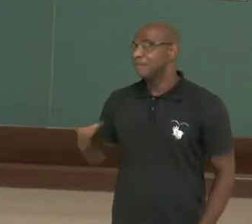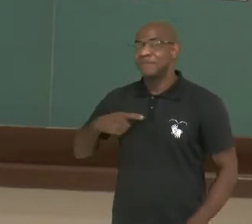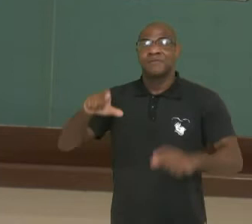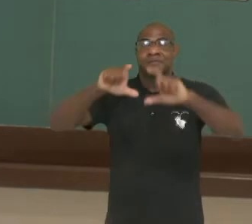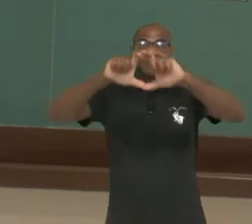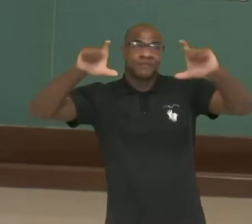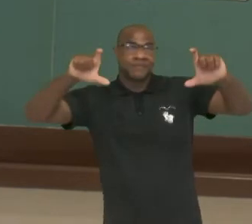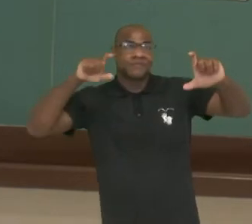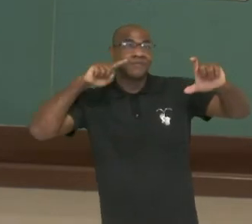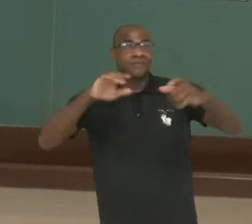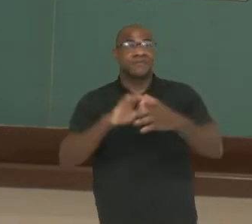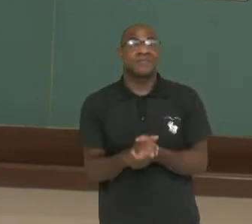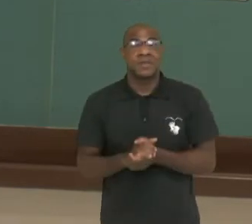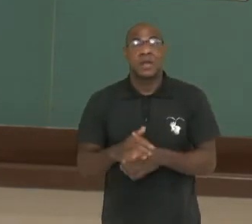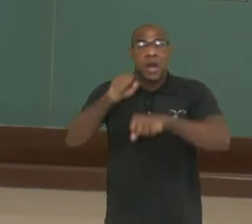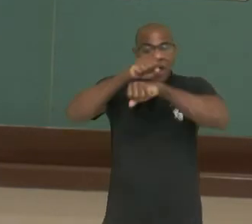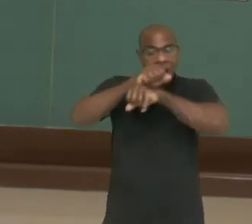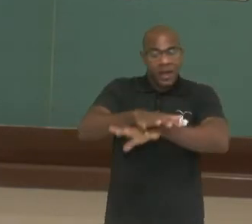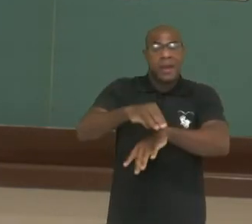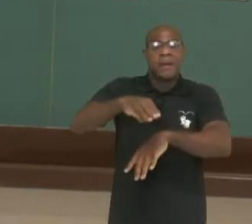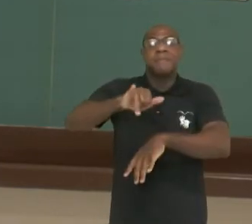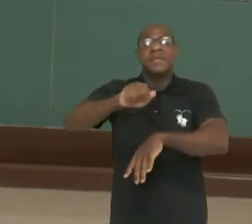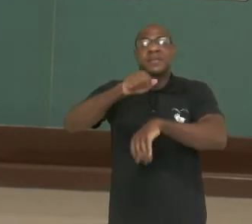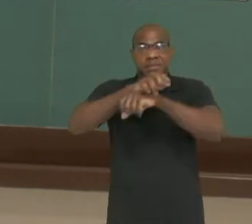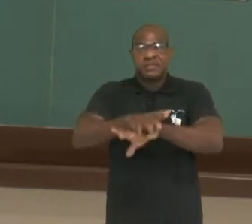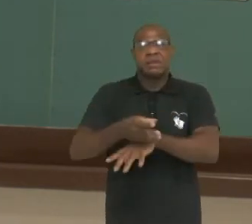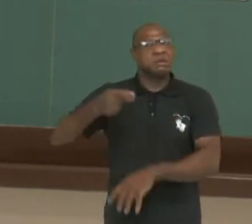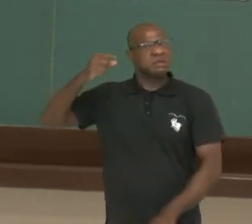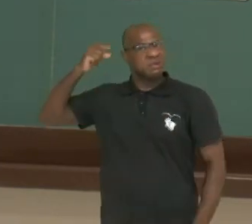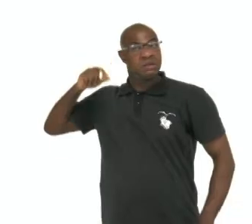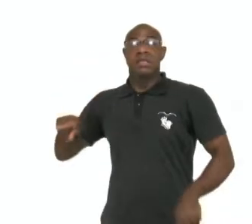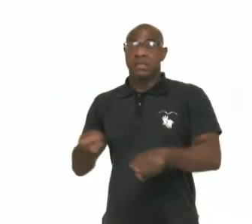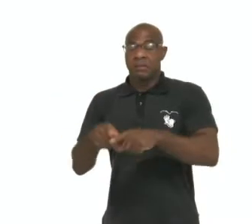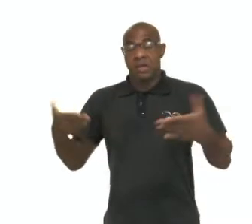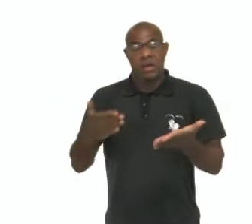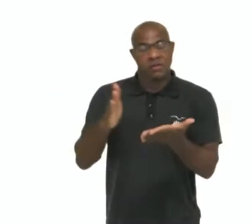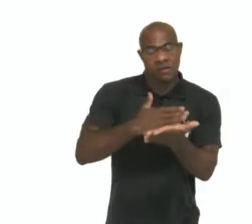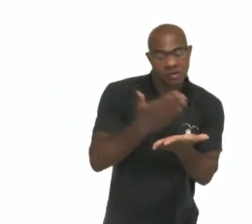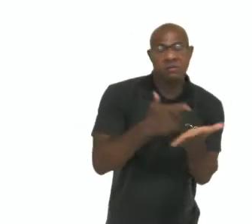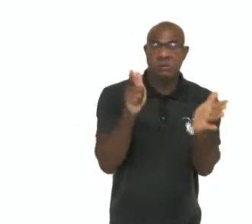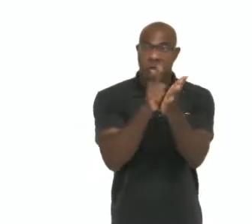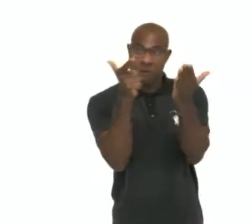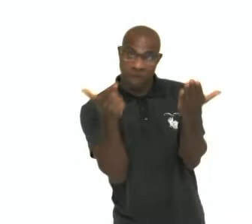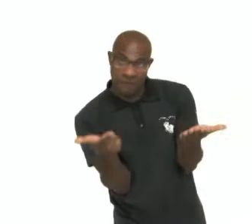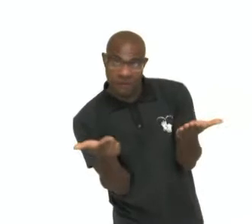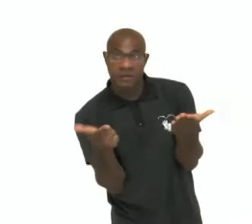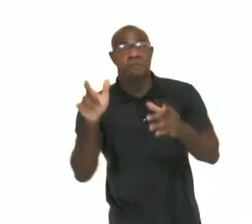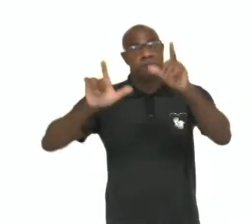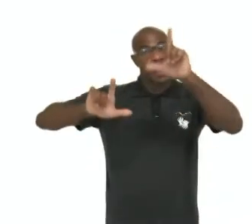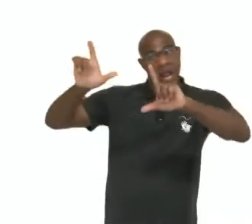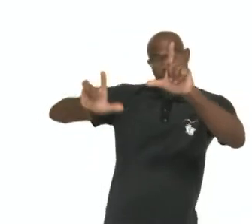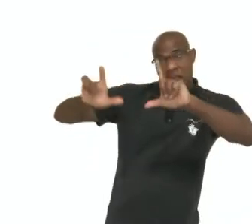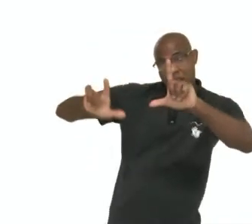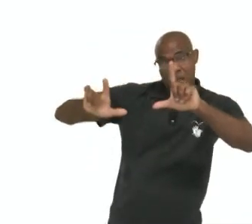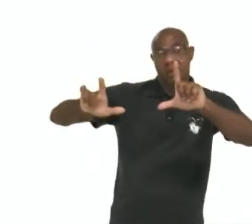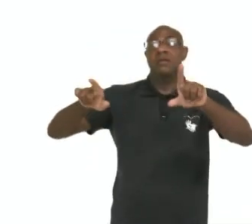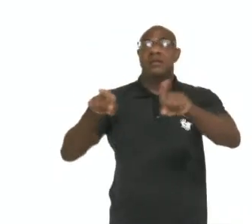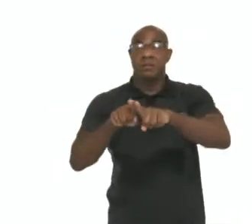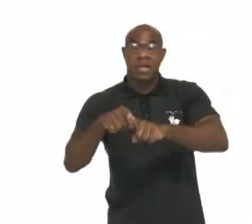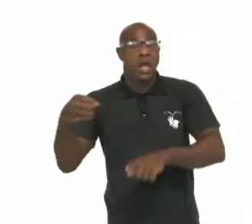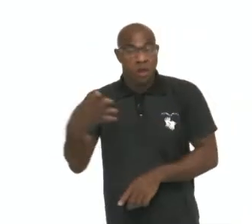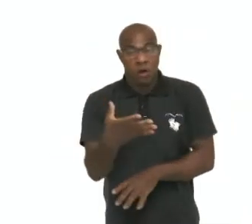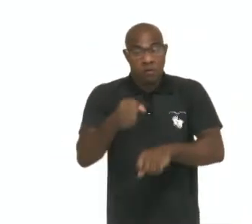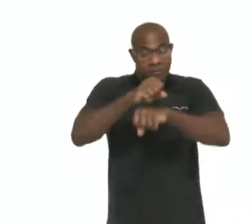que diz assim: as mídias, tanto as mais antigas, como revistas, jornais, televisão, quanto as